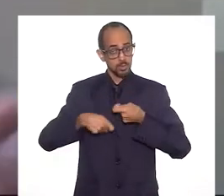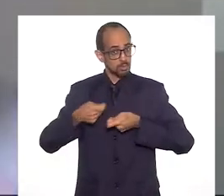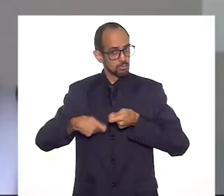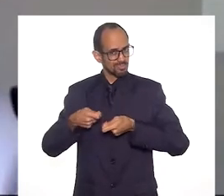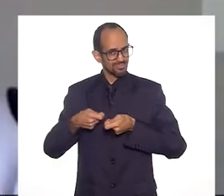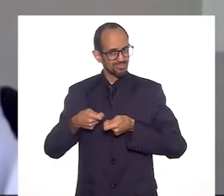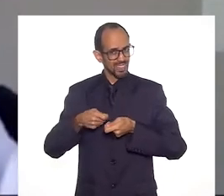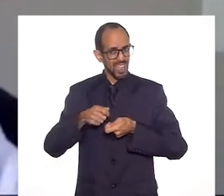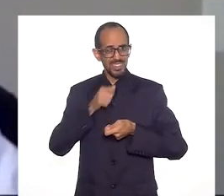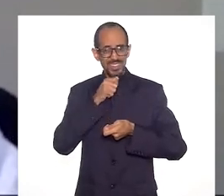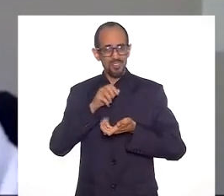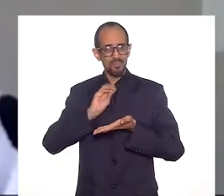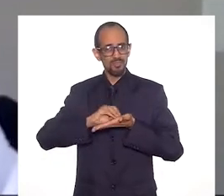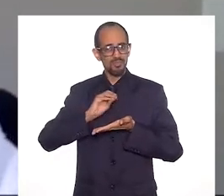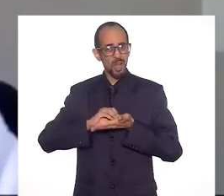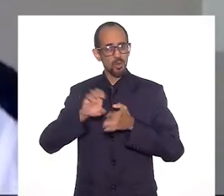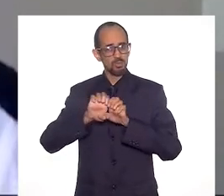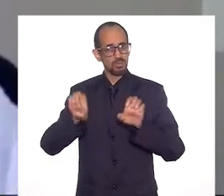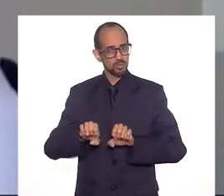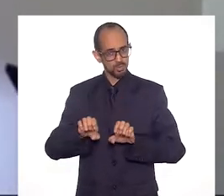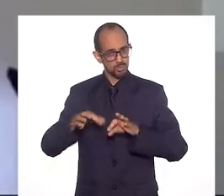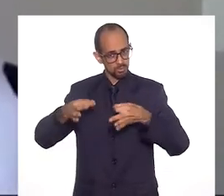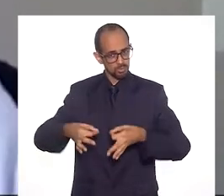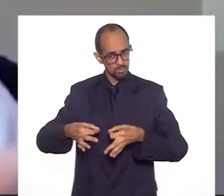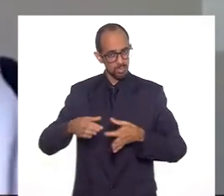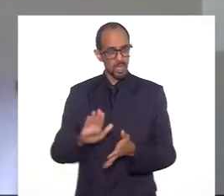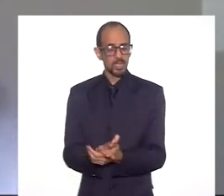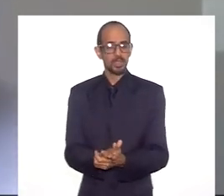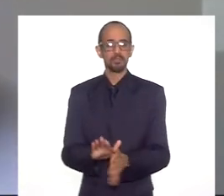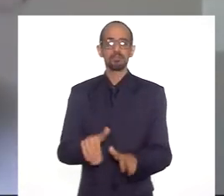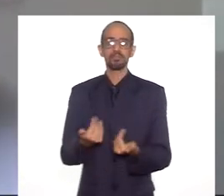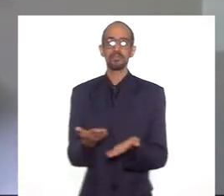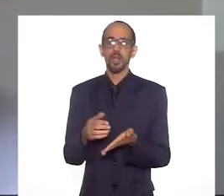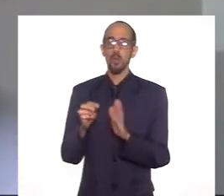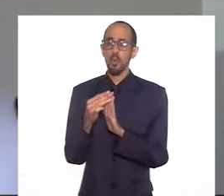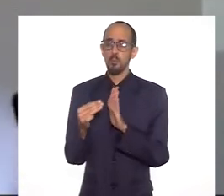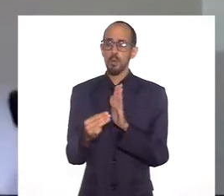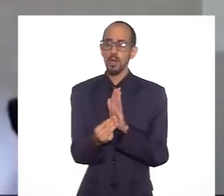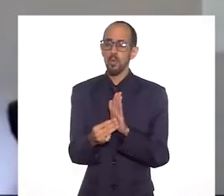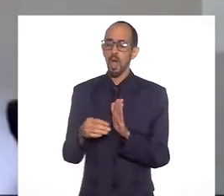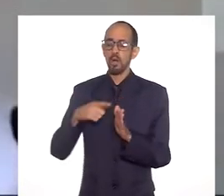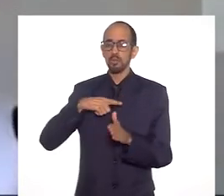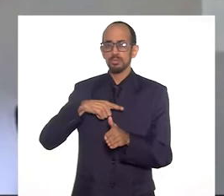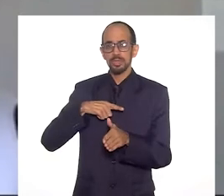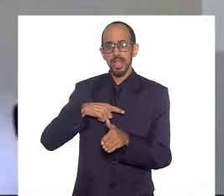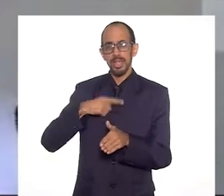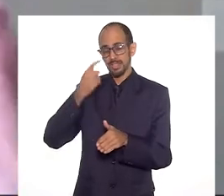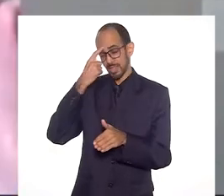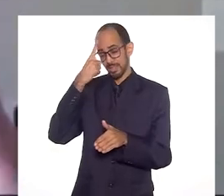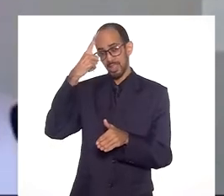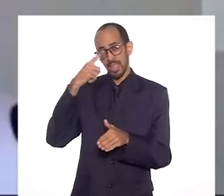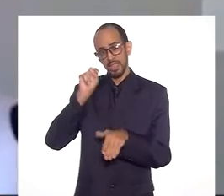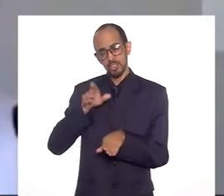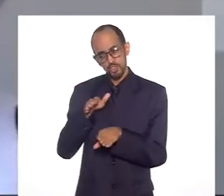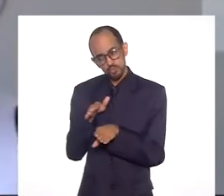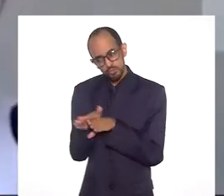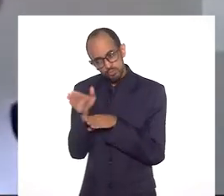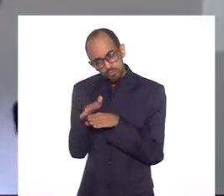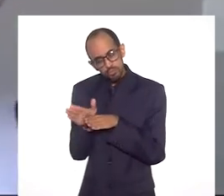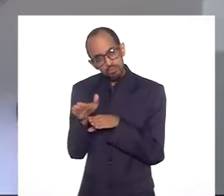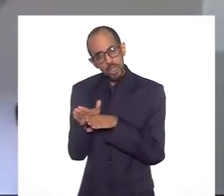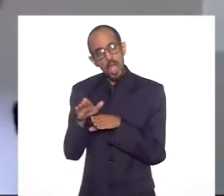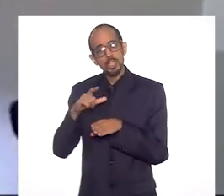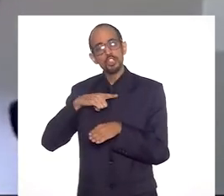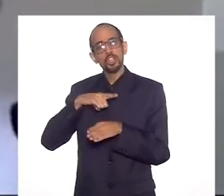não estão tão estruturados para isso. Até mesmo o guia vem com esse sentido, de dar essas dicas. A gente tem um capítulo no